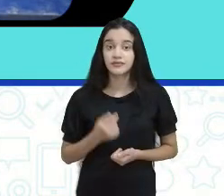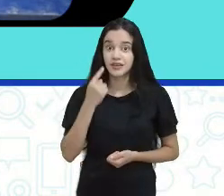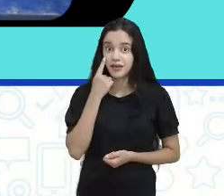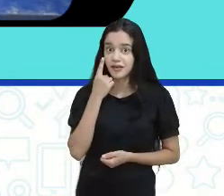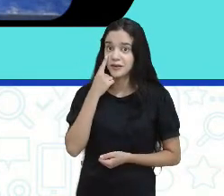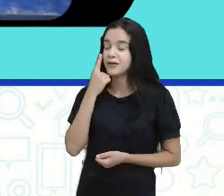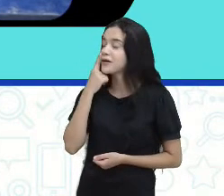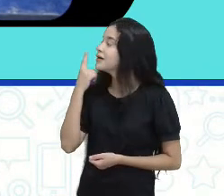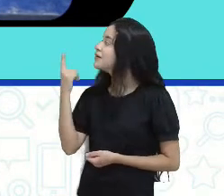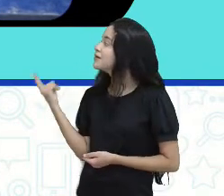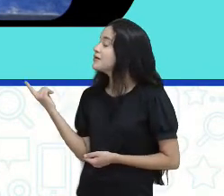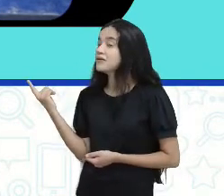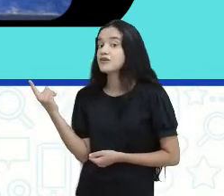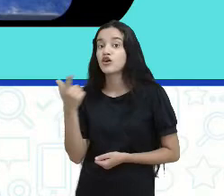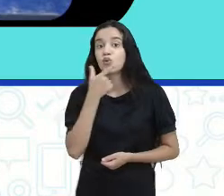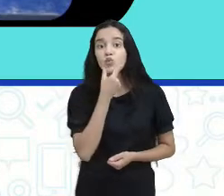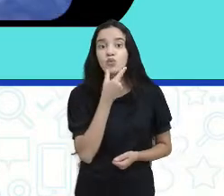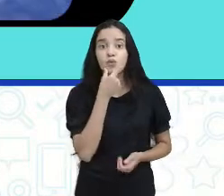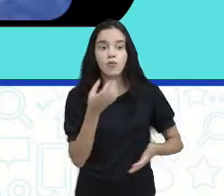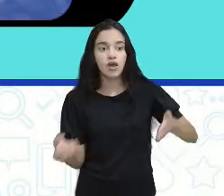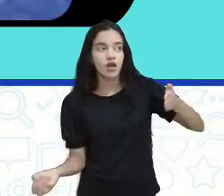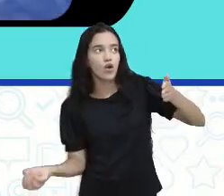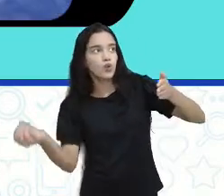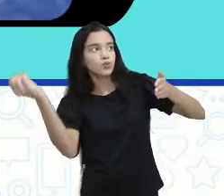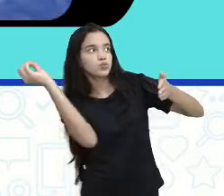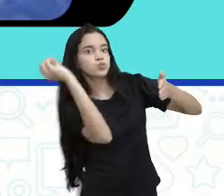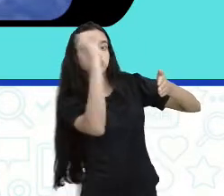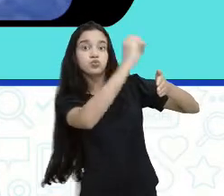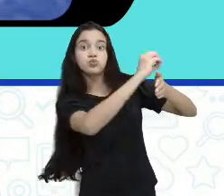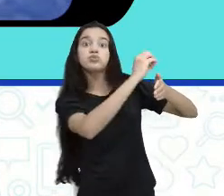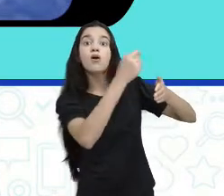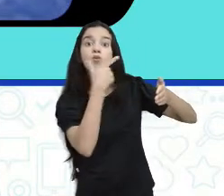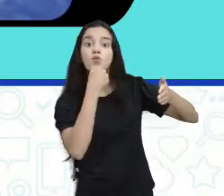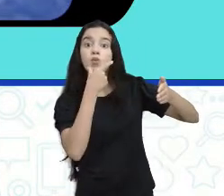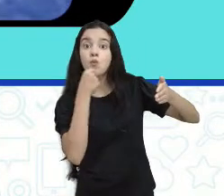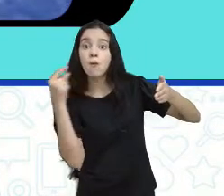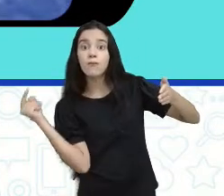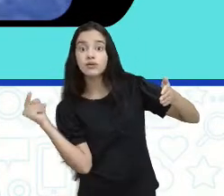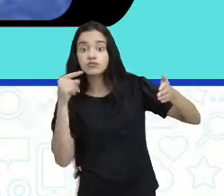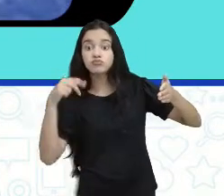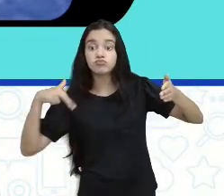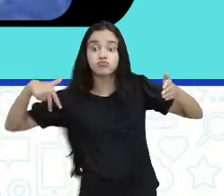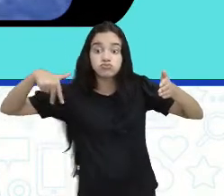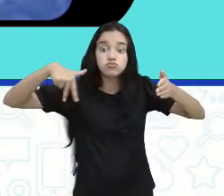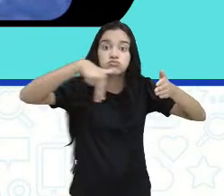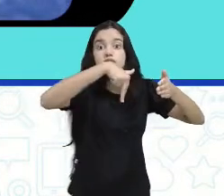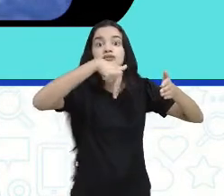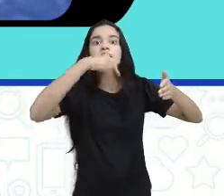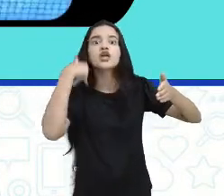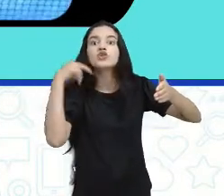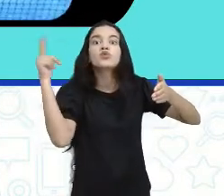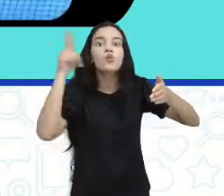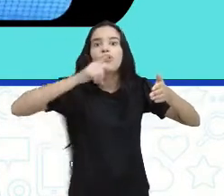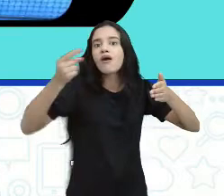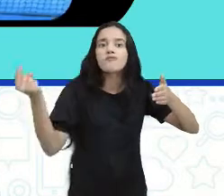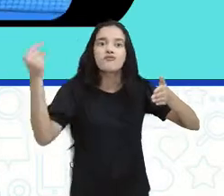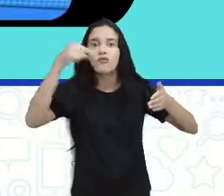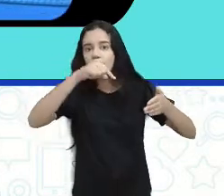cara que indo esto buscar a salga bola lá fora. Se nota que vamos creciendo. El año pasado jugábamos bien, pero se nos escapaban Quase que ele algunos não partidos. consegue nem